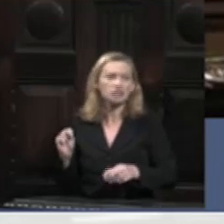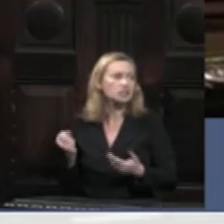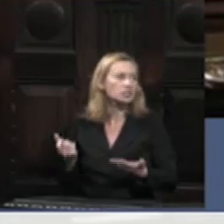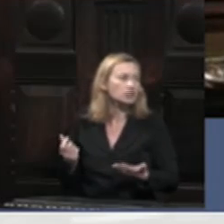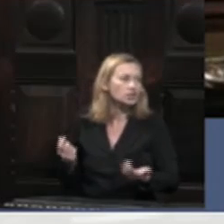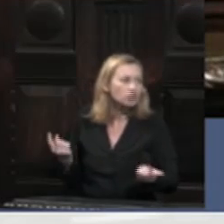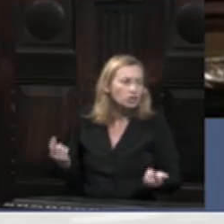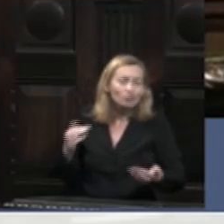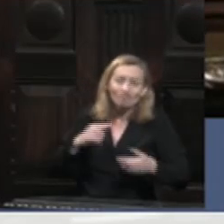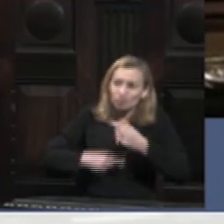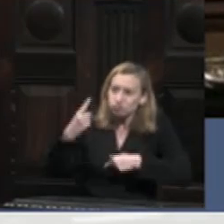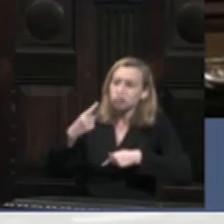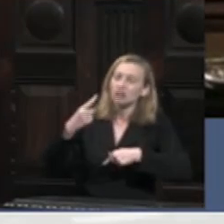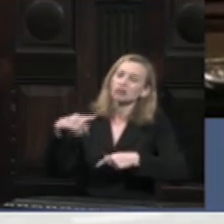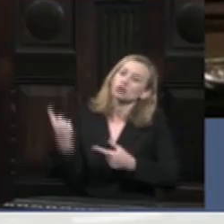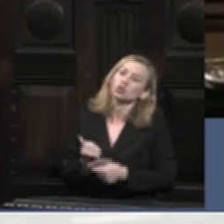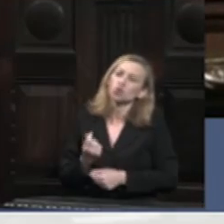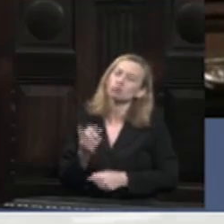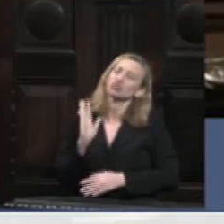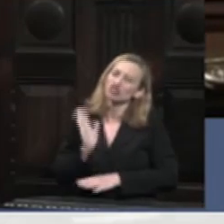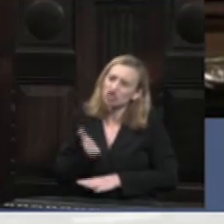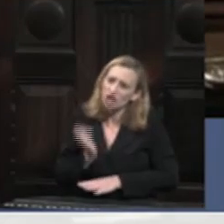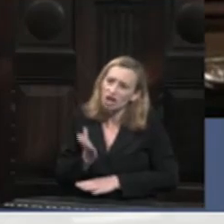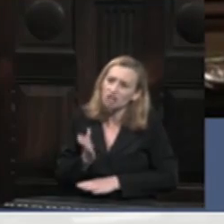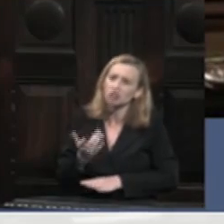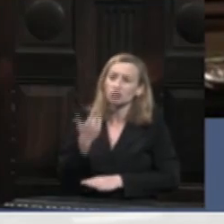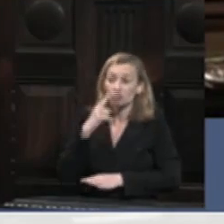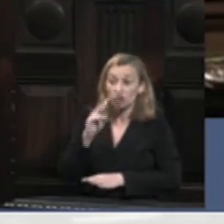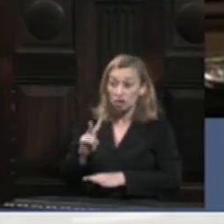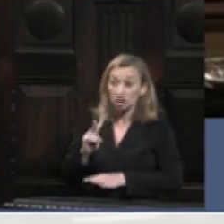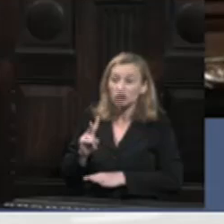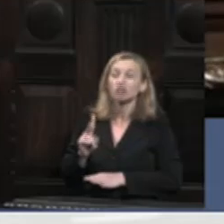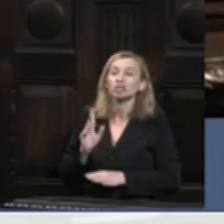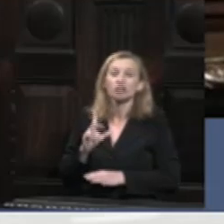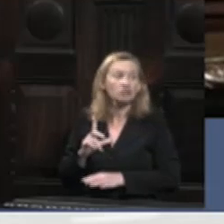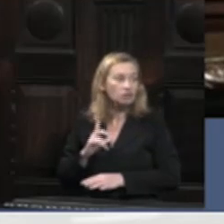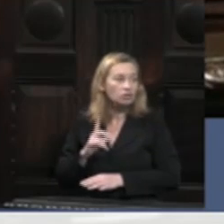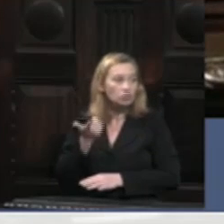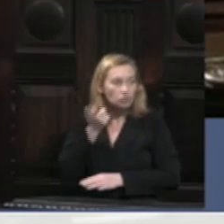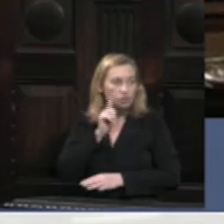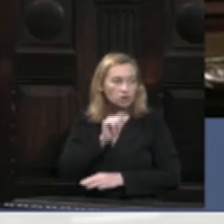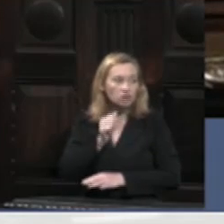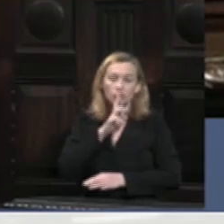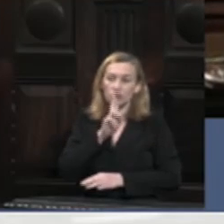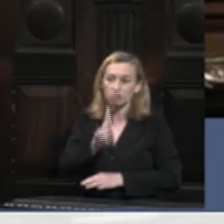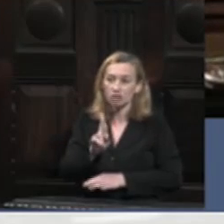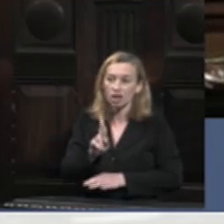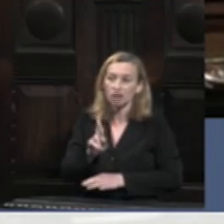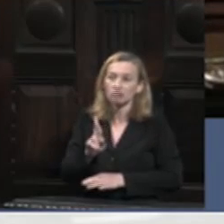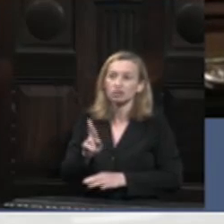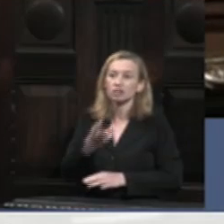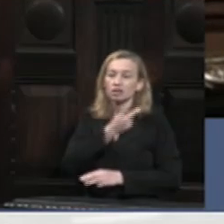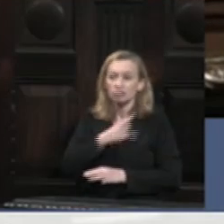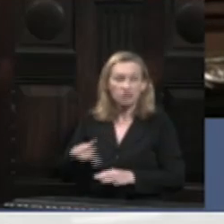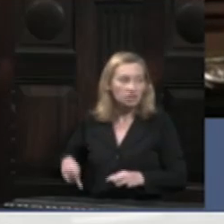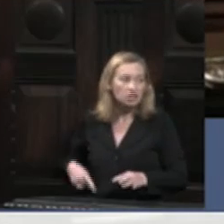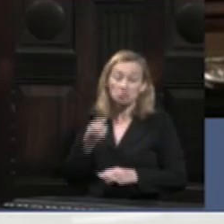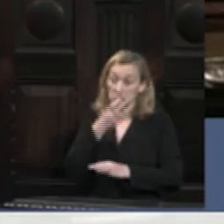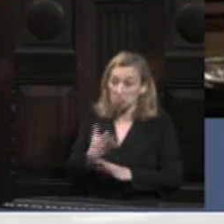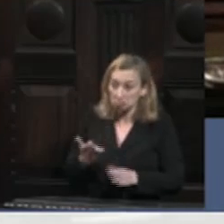garanta novos investimentos, que garanta a retomada da política de conteúdo nacional no setor naval,